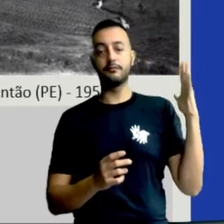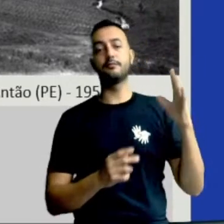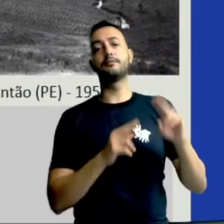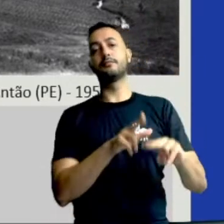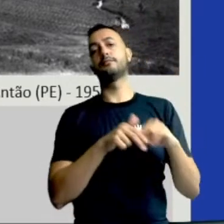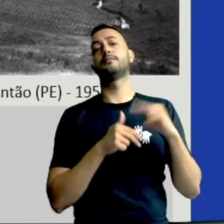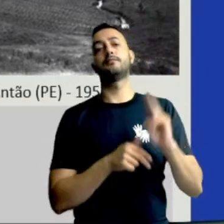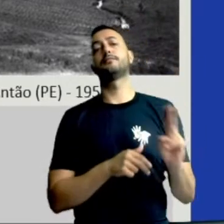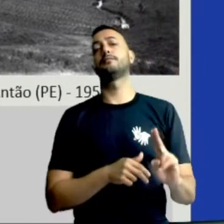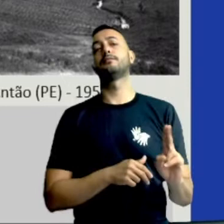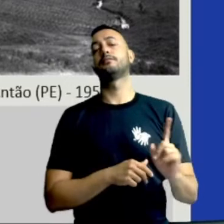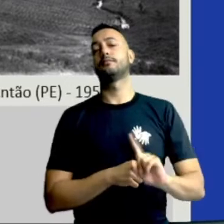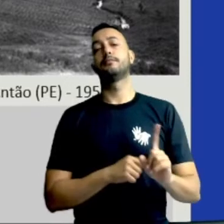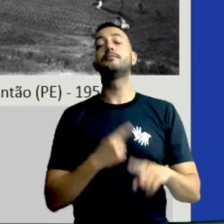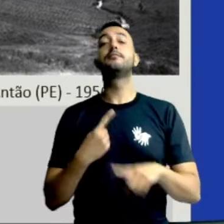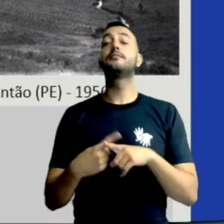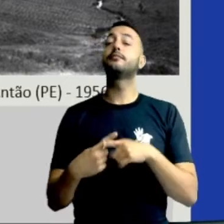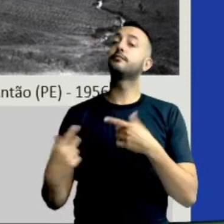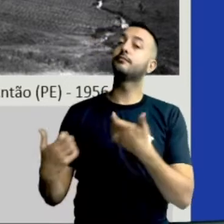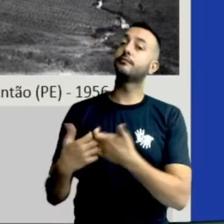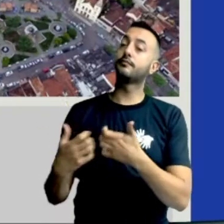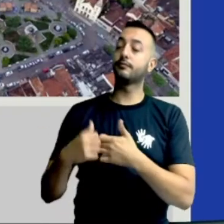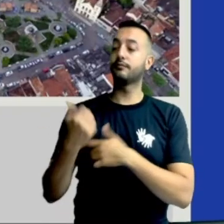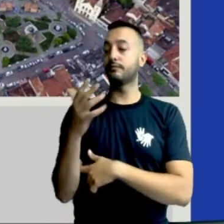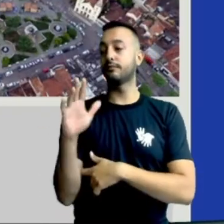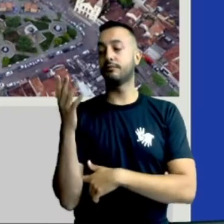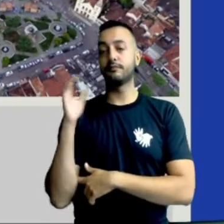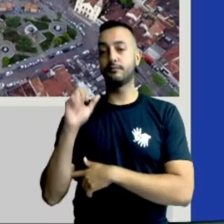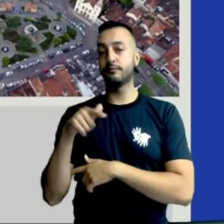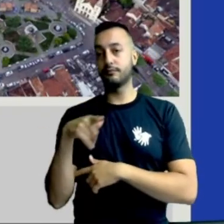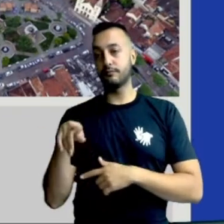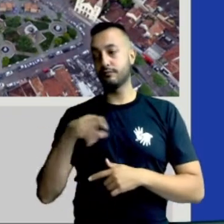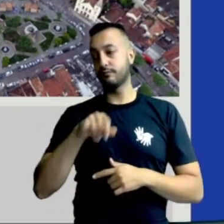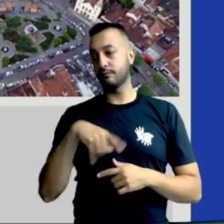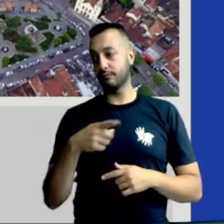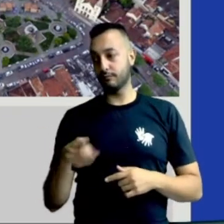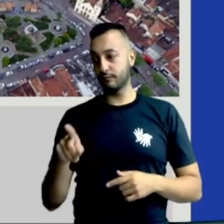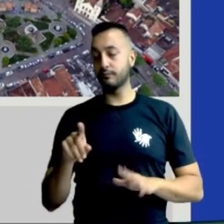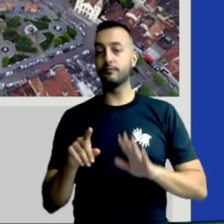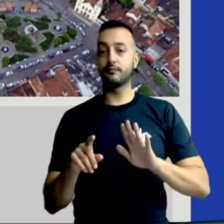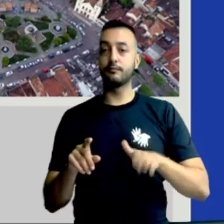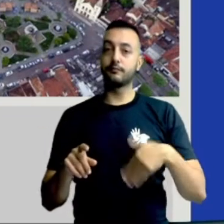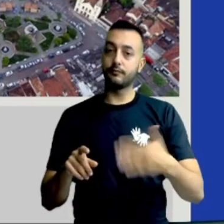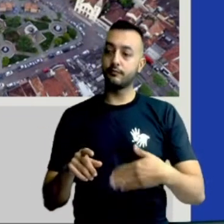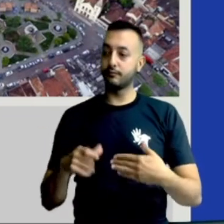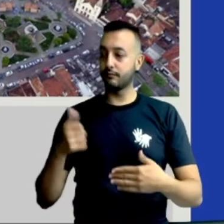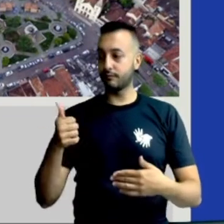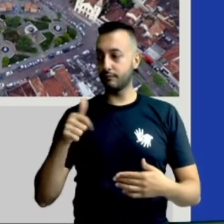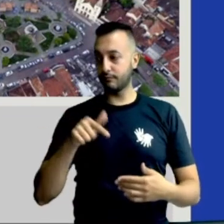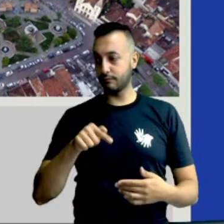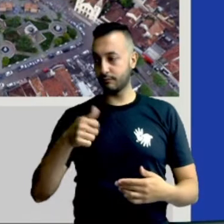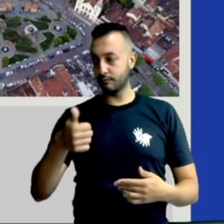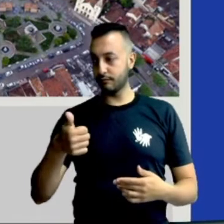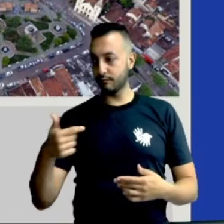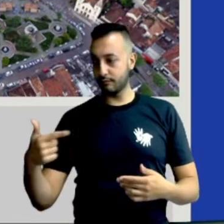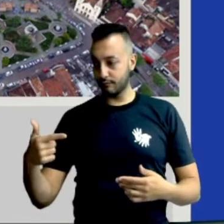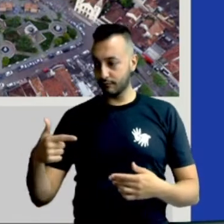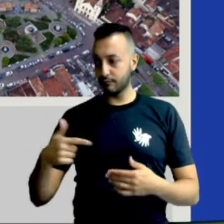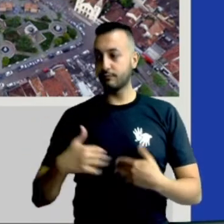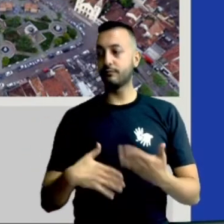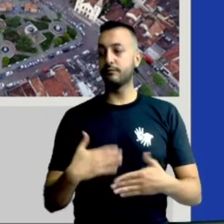da proximidade da Mata de São João. Em 1712, o